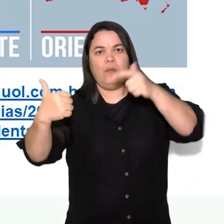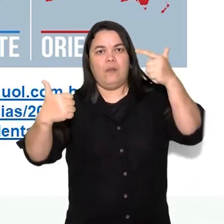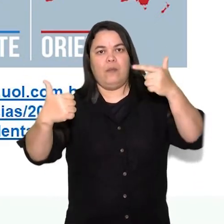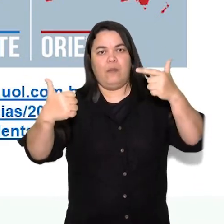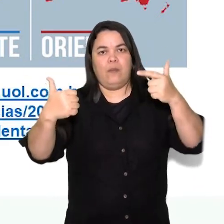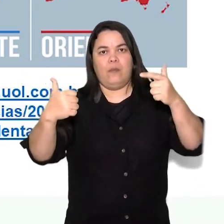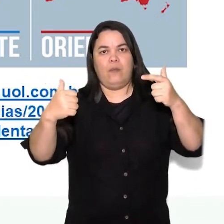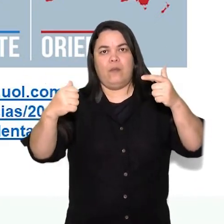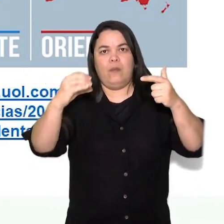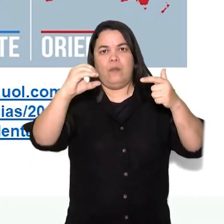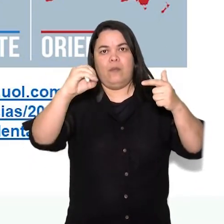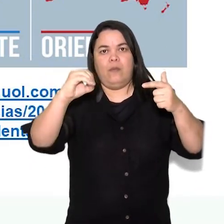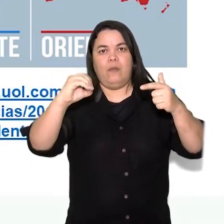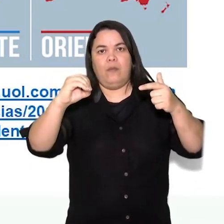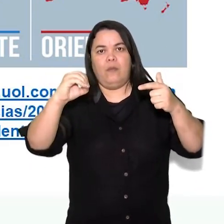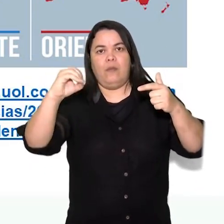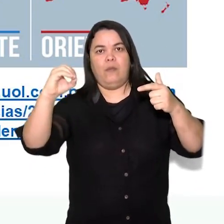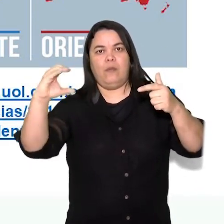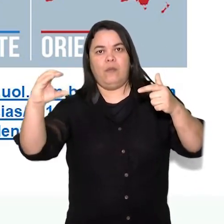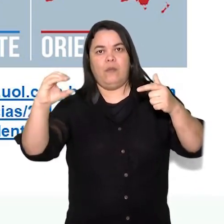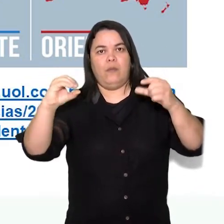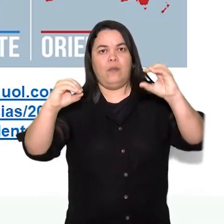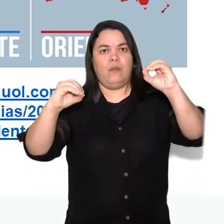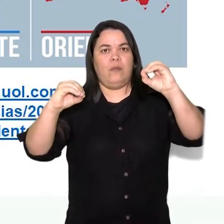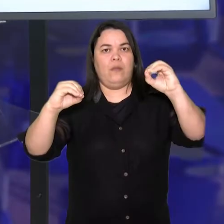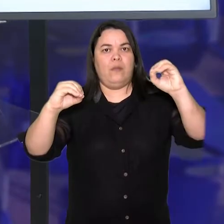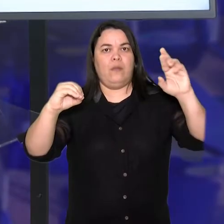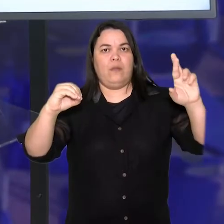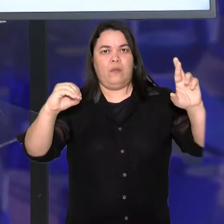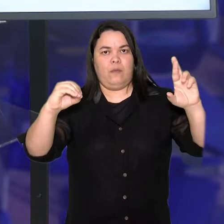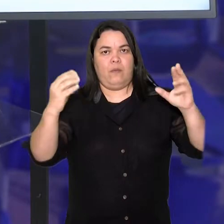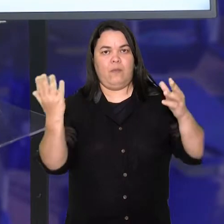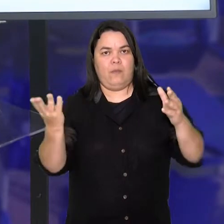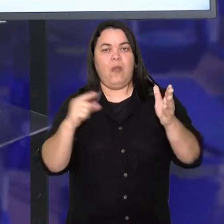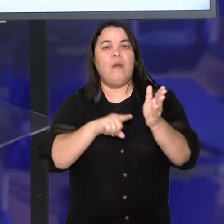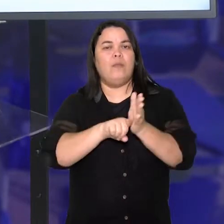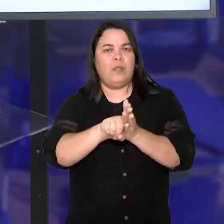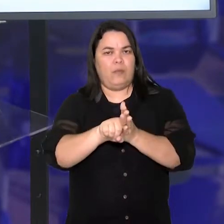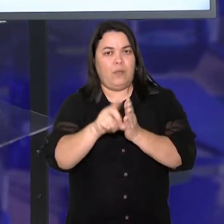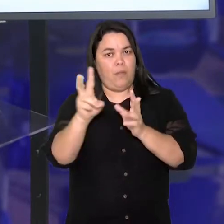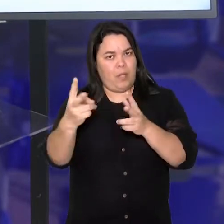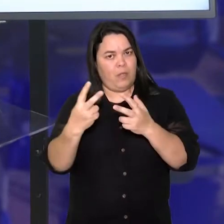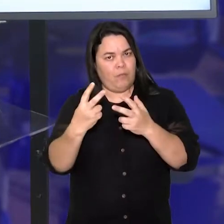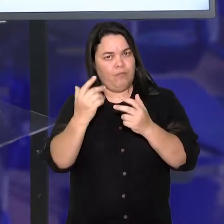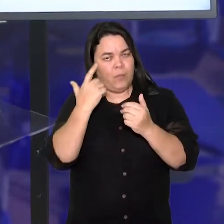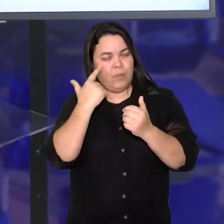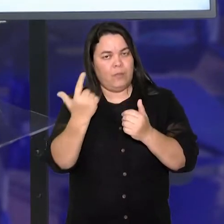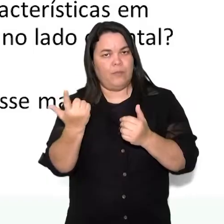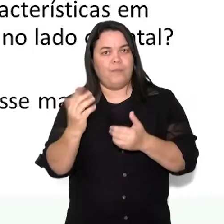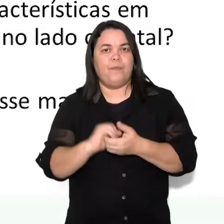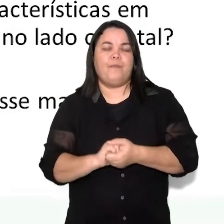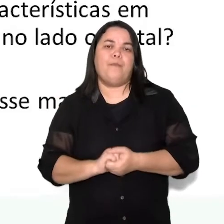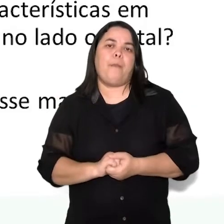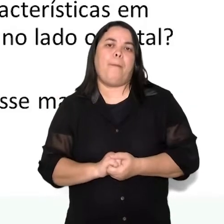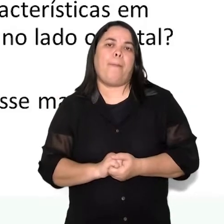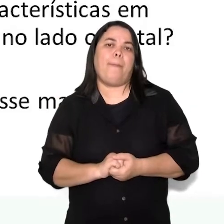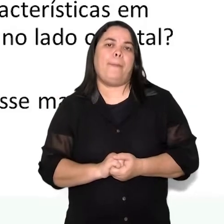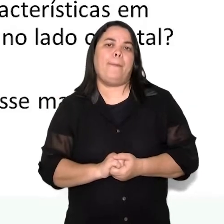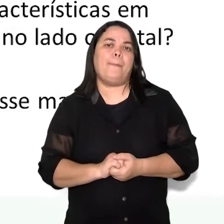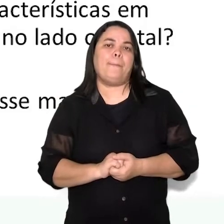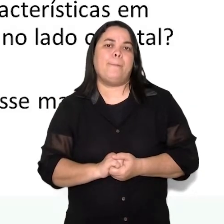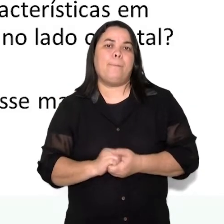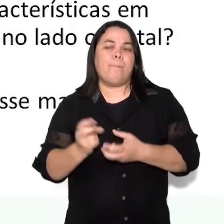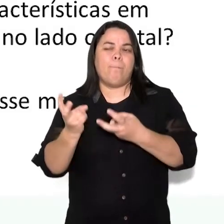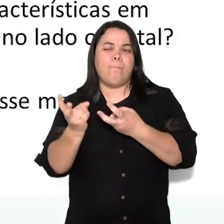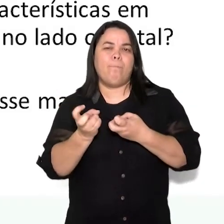em Ocidente e Oriente. E traz a pergunta para a gente. Vamos lá, presta atenção aí. Primeiro,